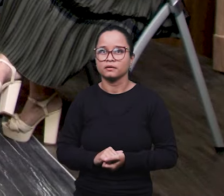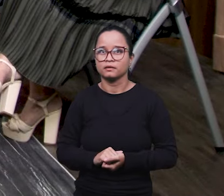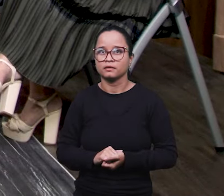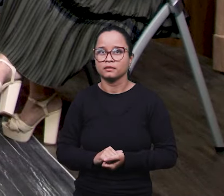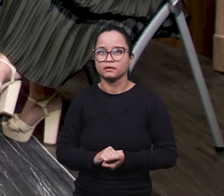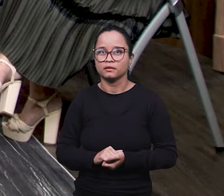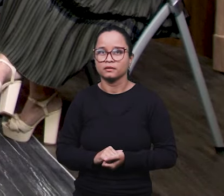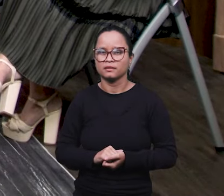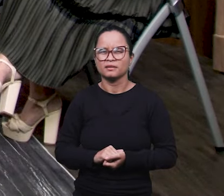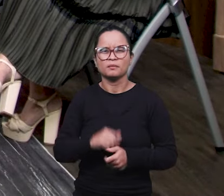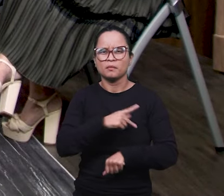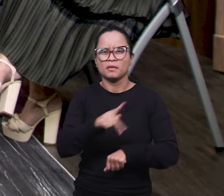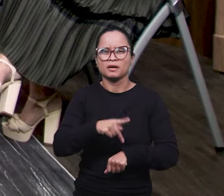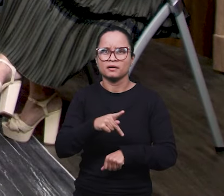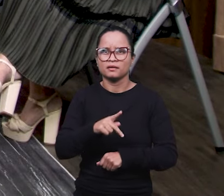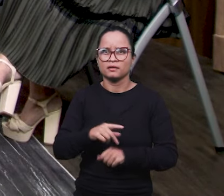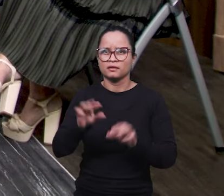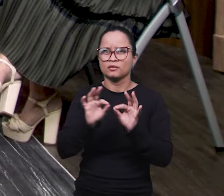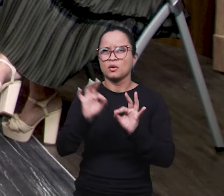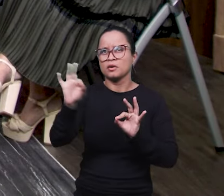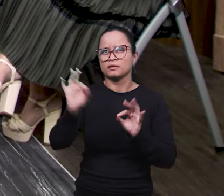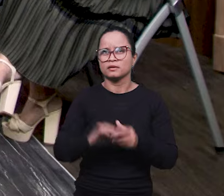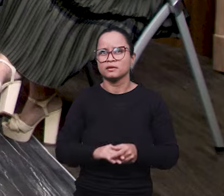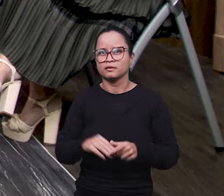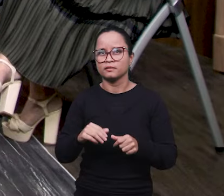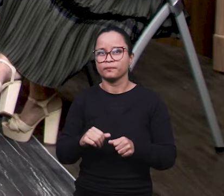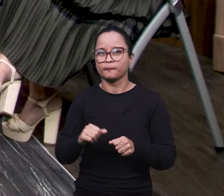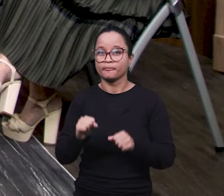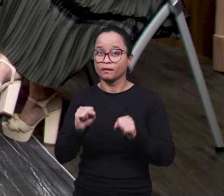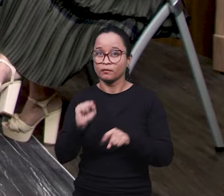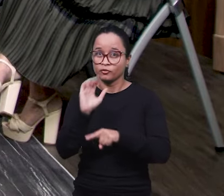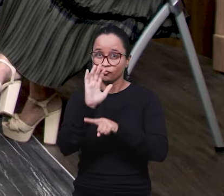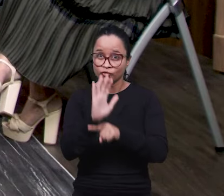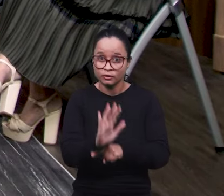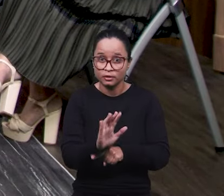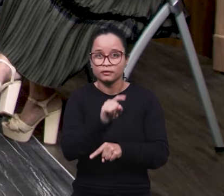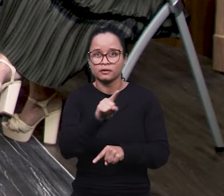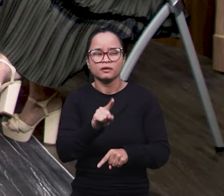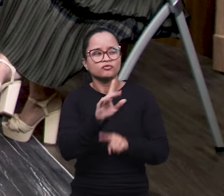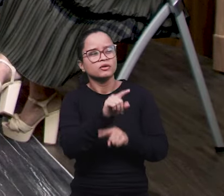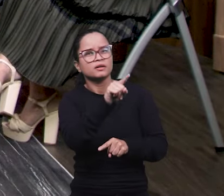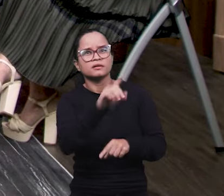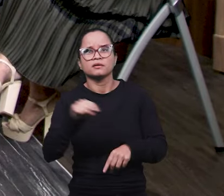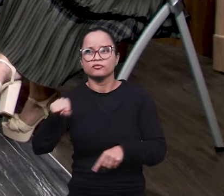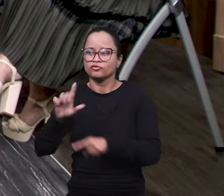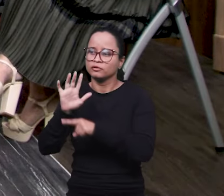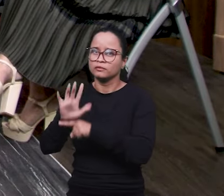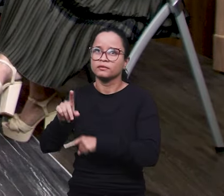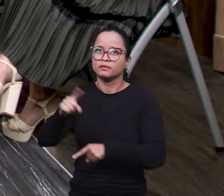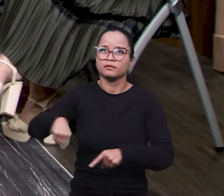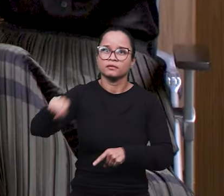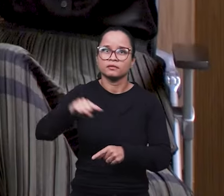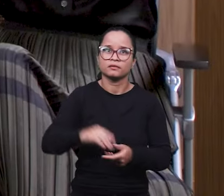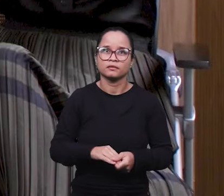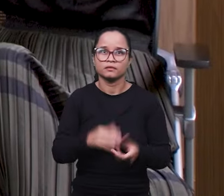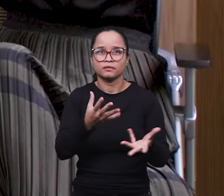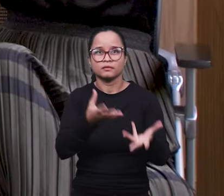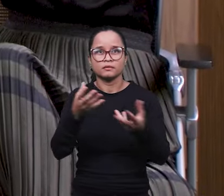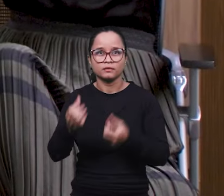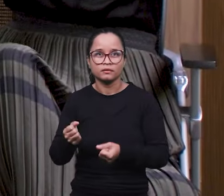Estônia não sei um país lá eles estavam num país distante não a gente pode ajudar vocês em vez de ajudar lá não po ajudar vocês então acaba captando